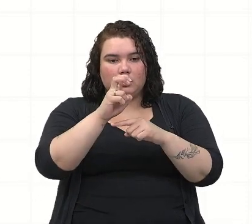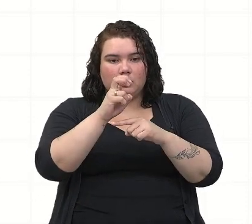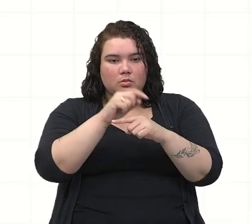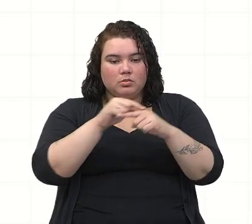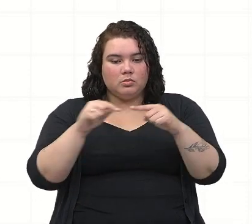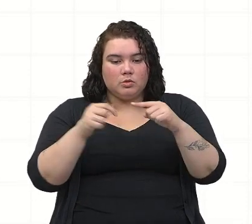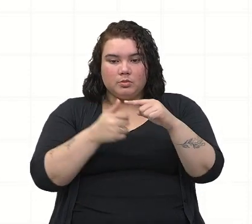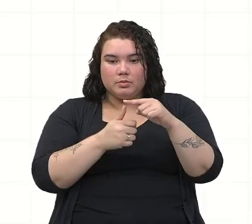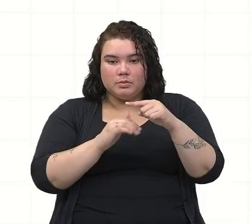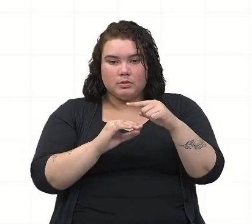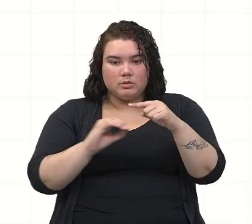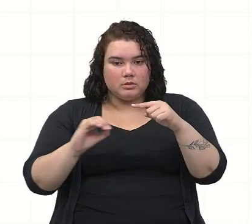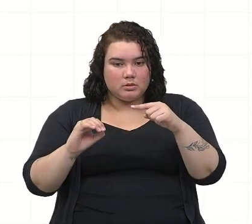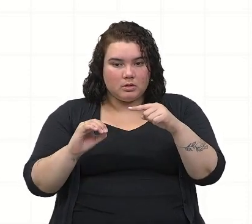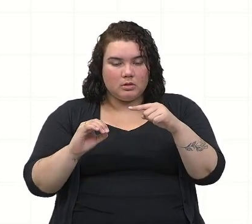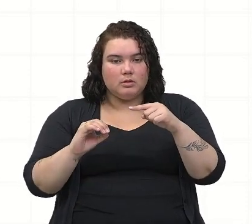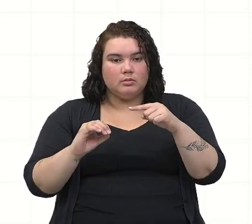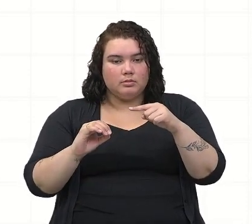centésimos. 5